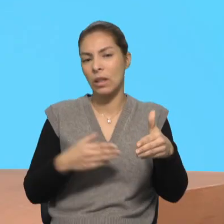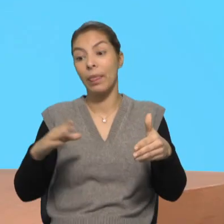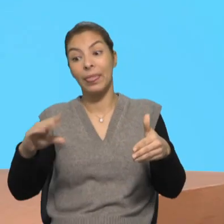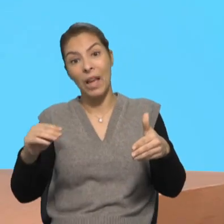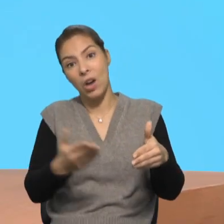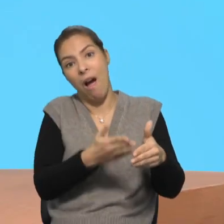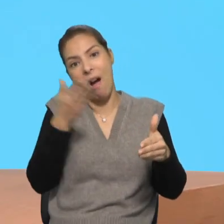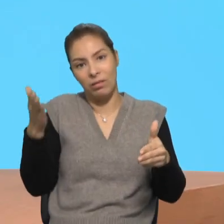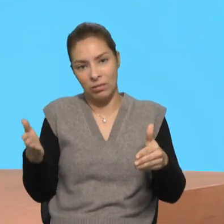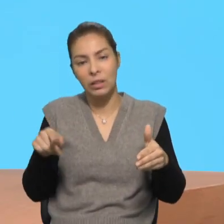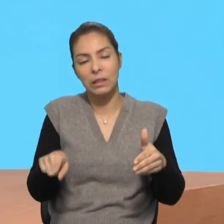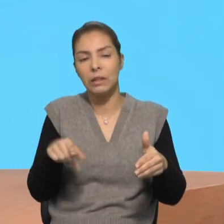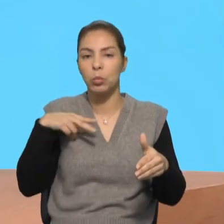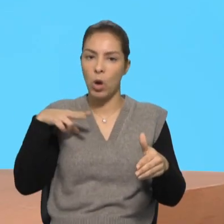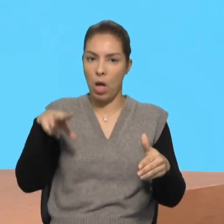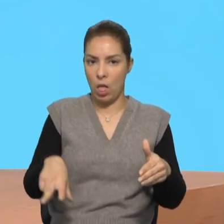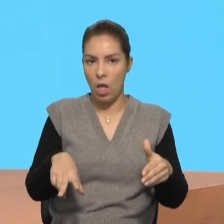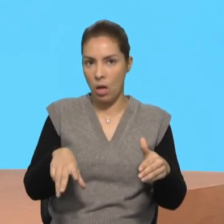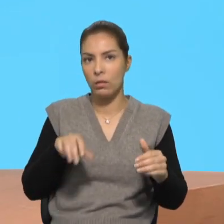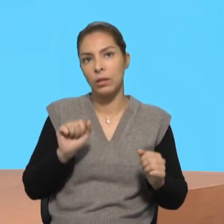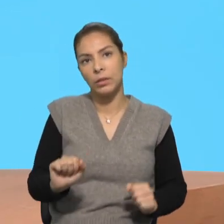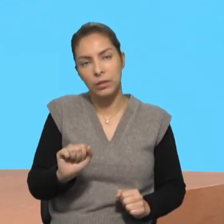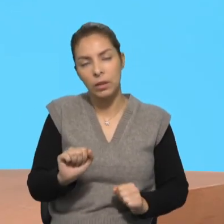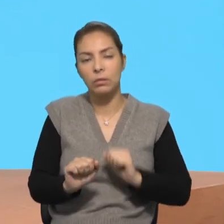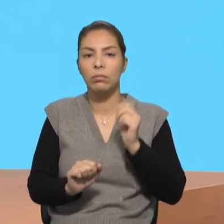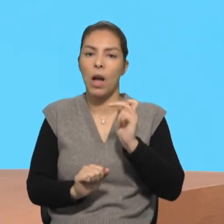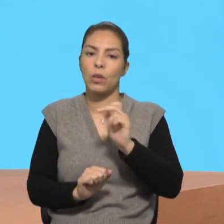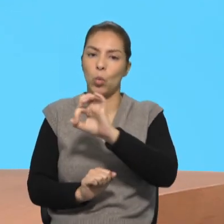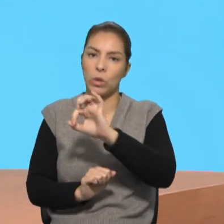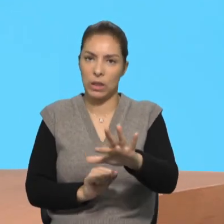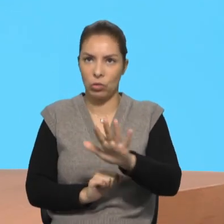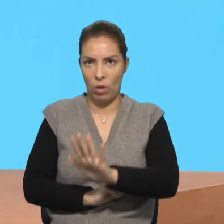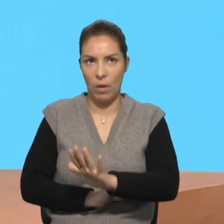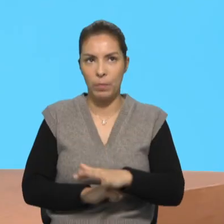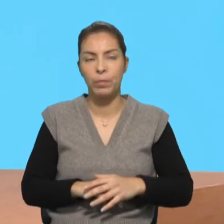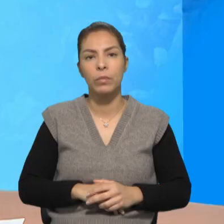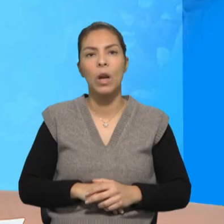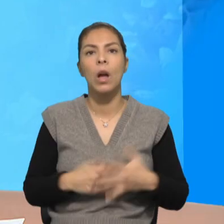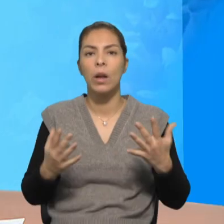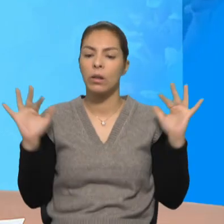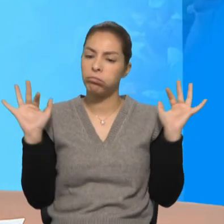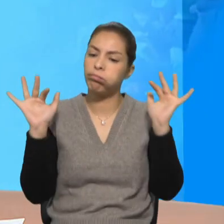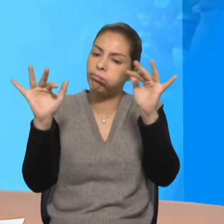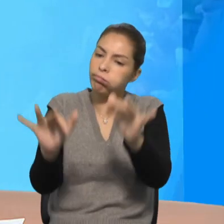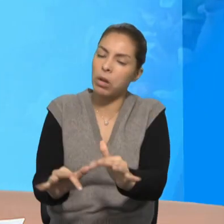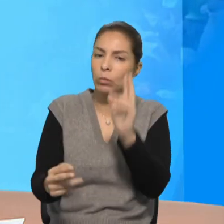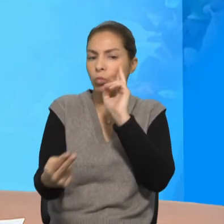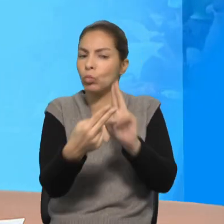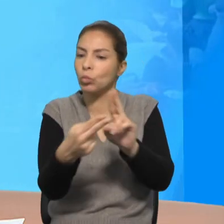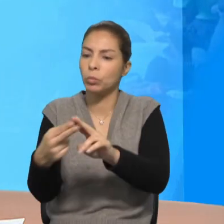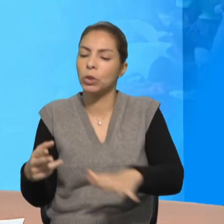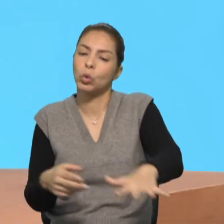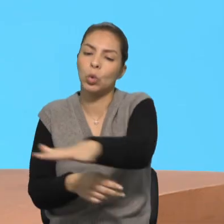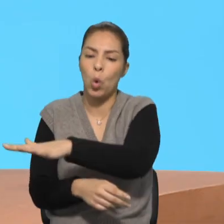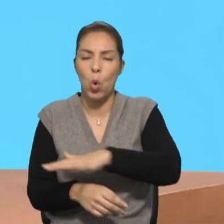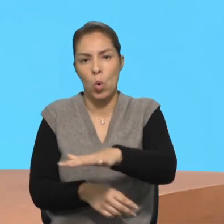iniciamos aqui em Portugal essas celebrações dos 800 anos. Será com um colóquio ou encontro no Centro Cultural Franciscano? No Centro Cultural